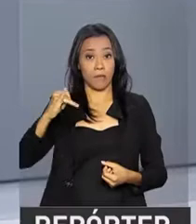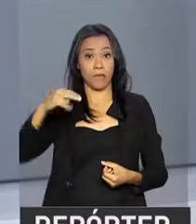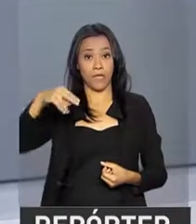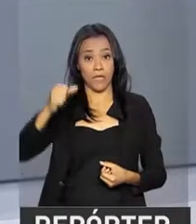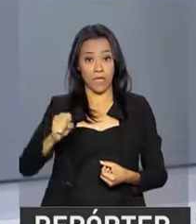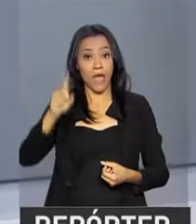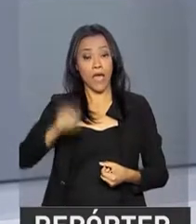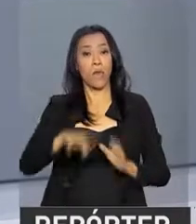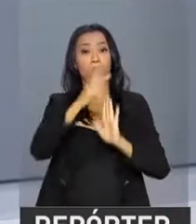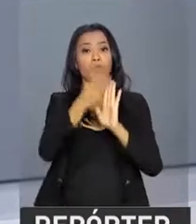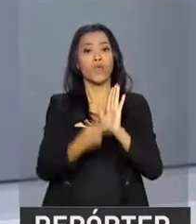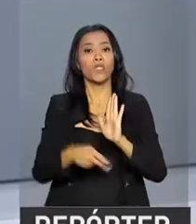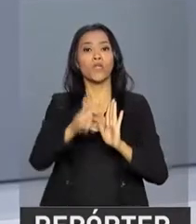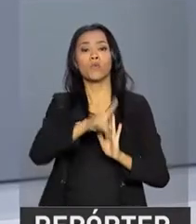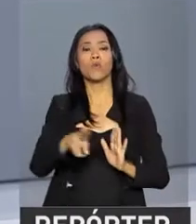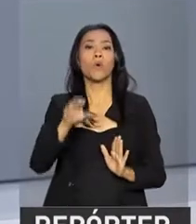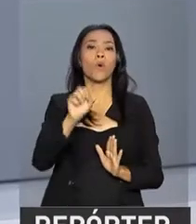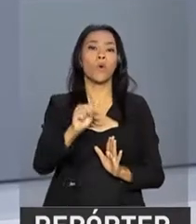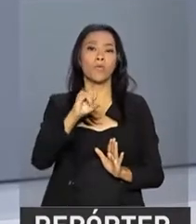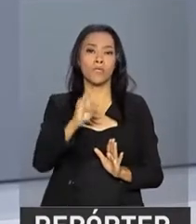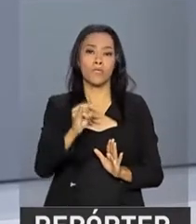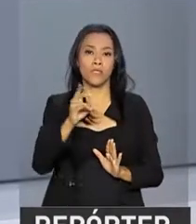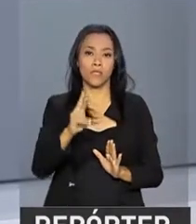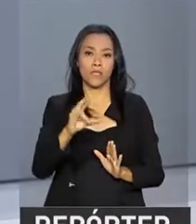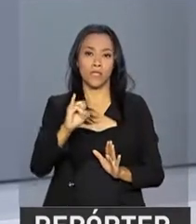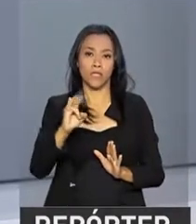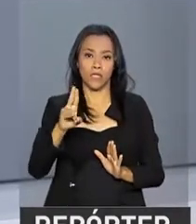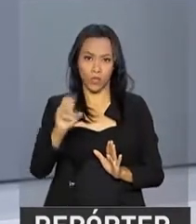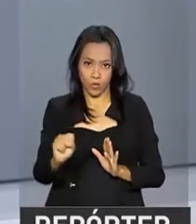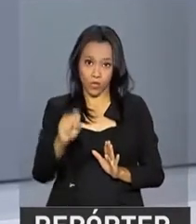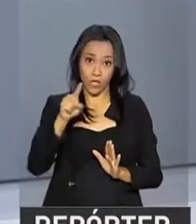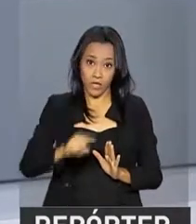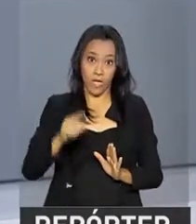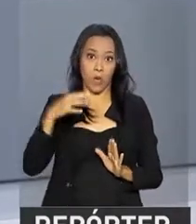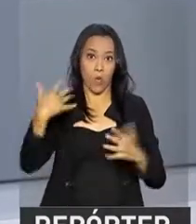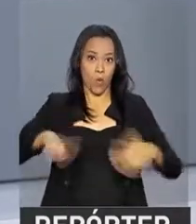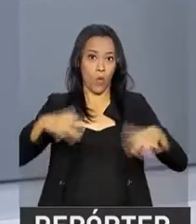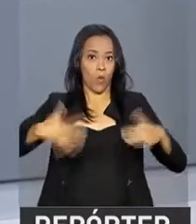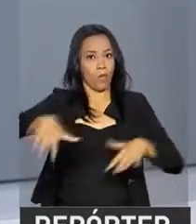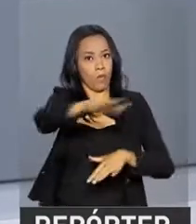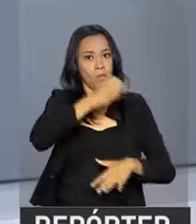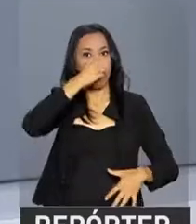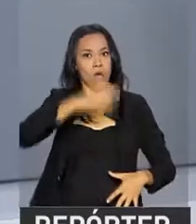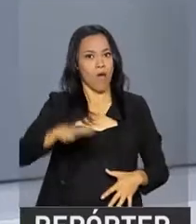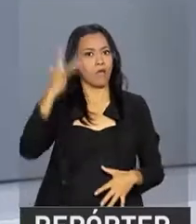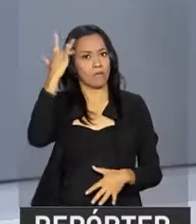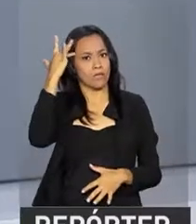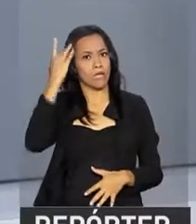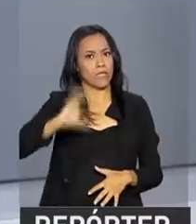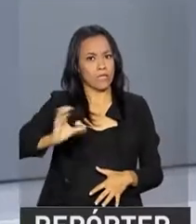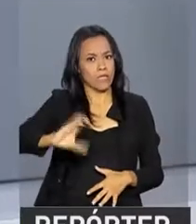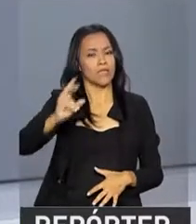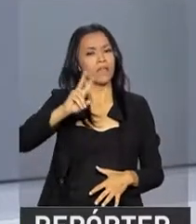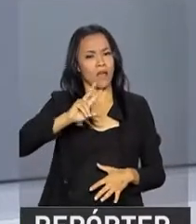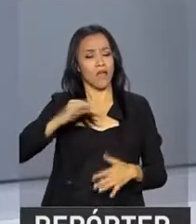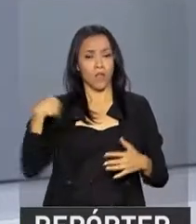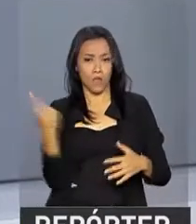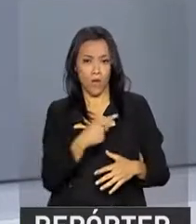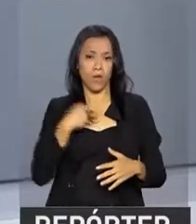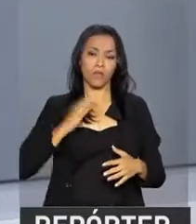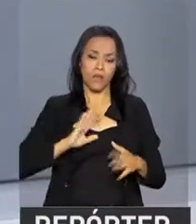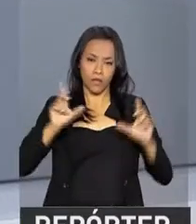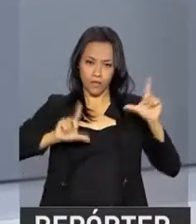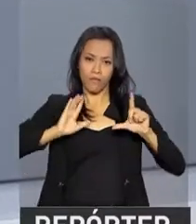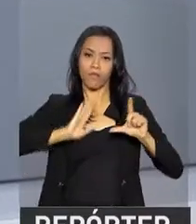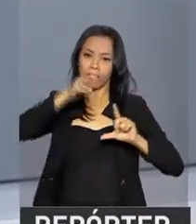Sirius, que promete revolucionar a ciência no Brasil e no mundo. A equipe de reportagem da TV NBR foi até lá e mostra pra gente como